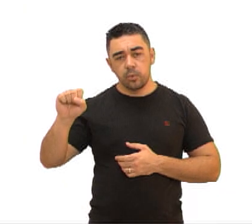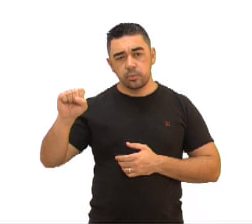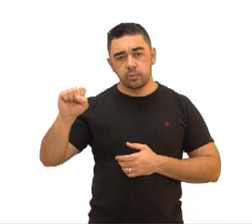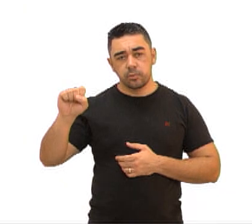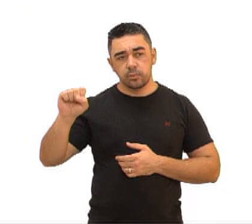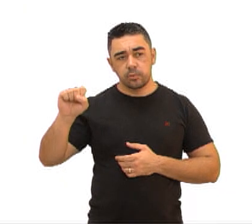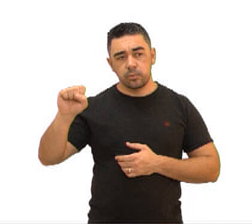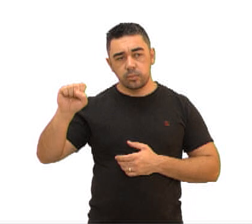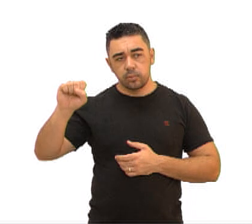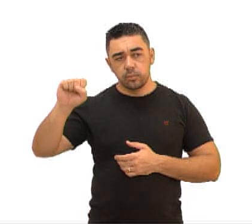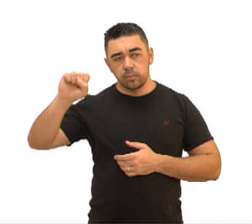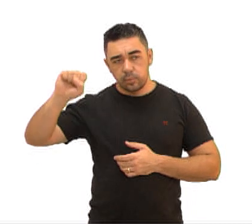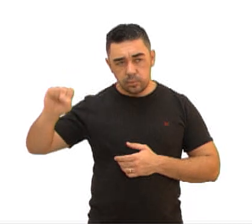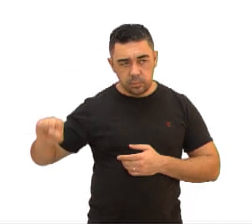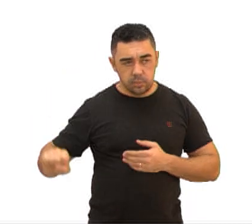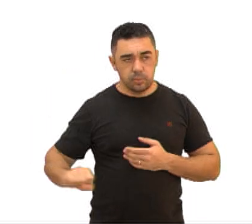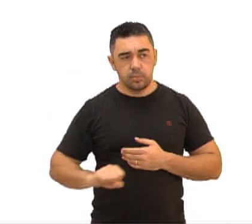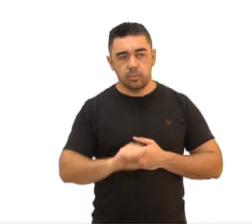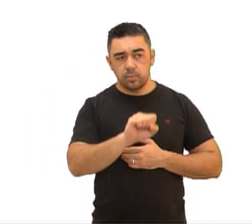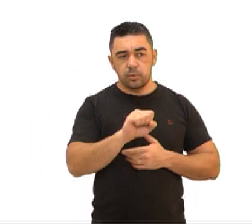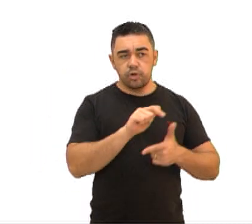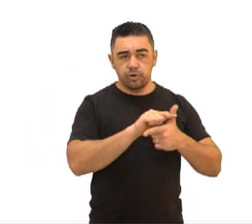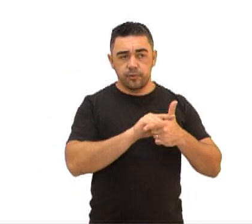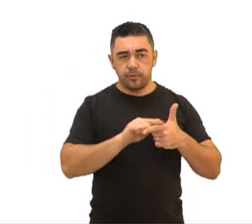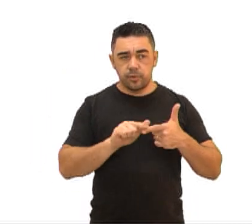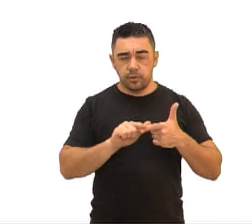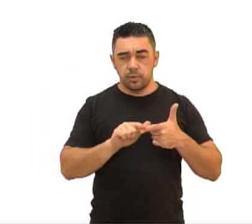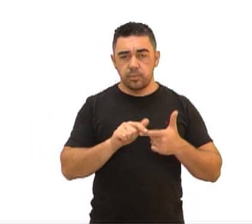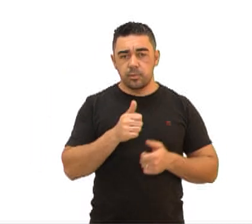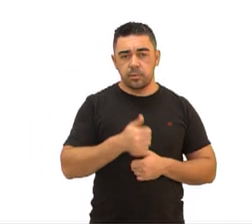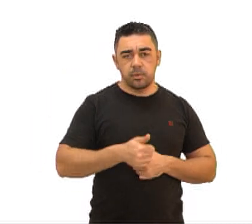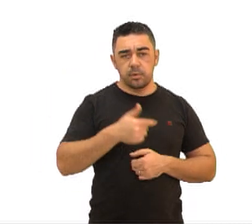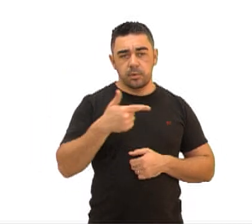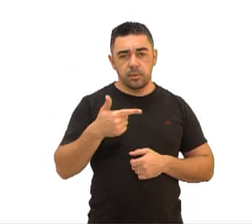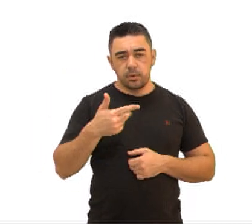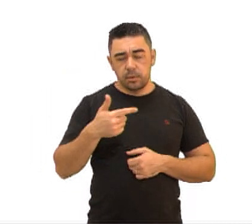110. Pego o 8 e passo dividindo 110,